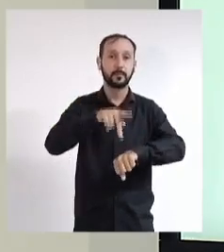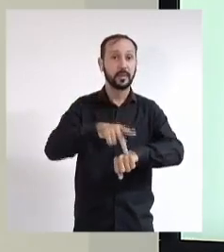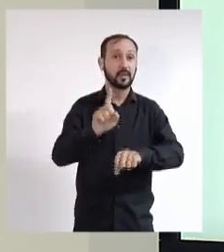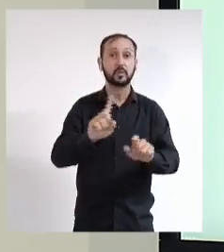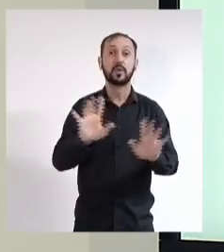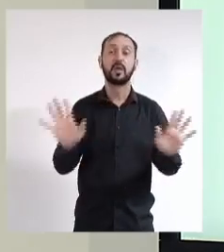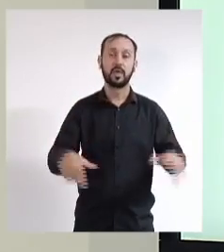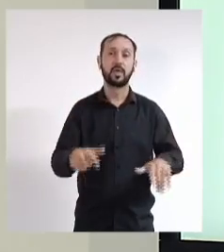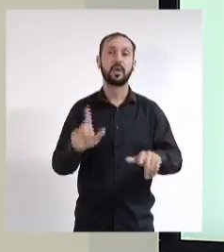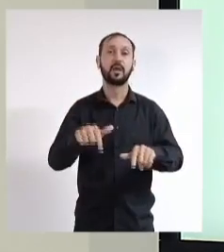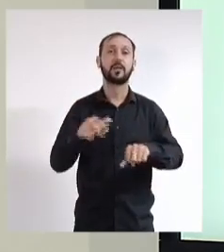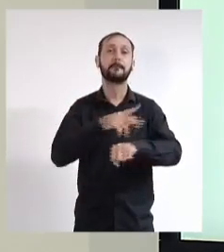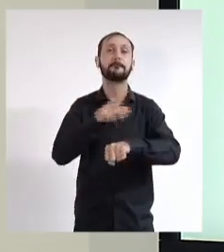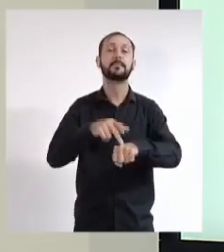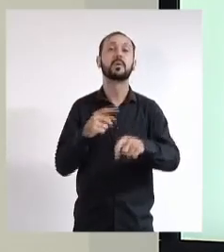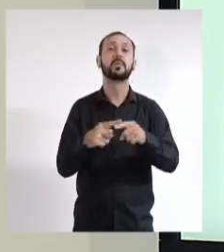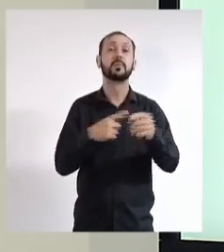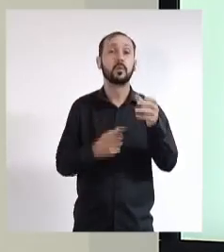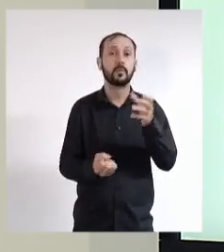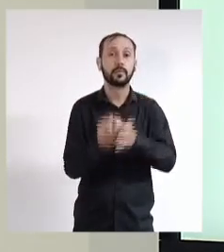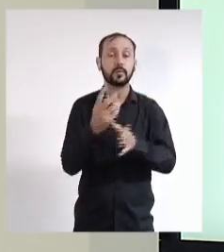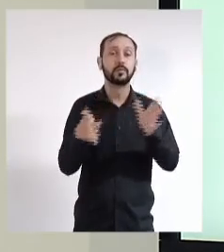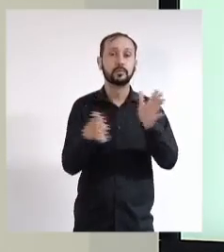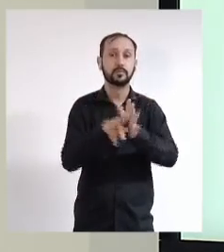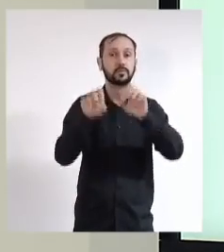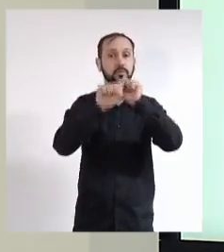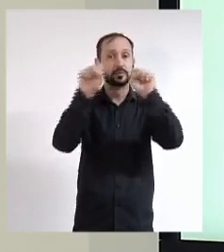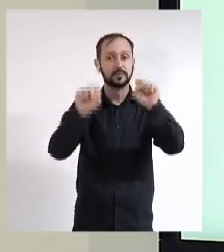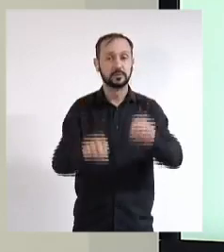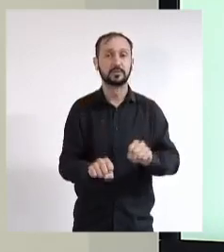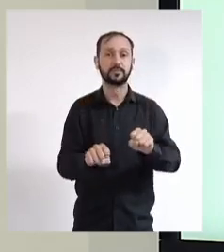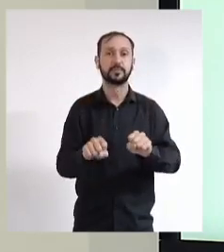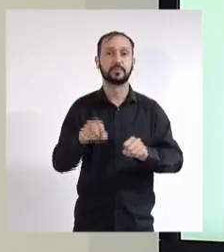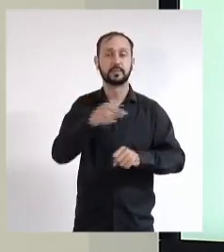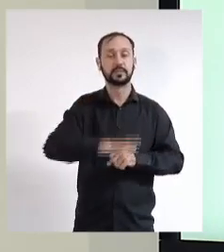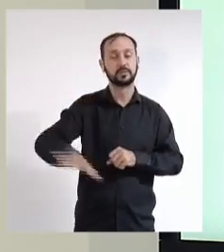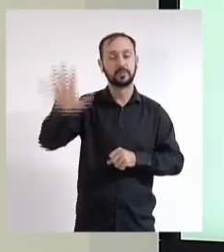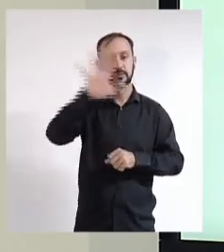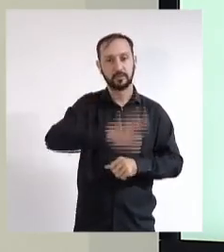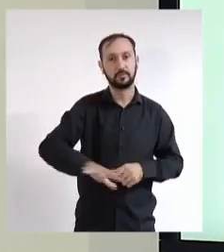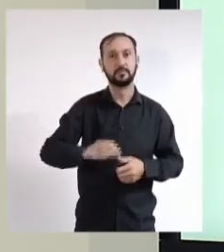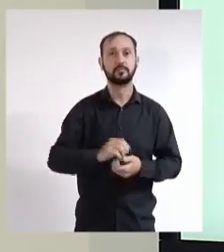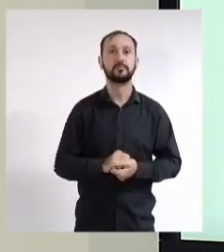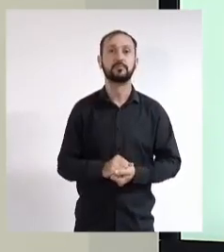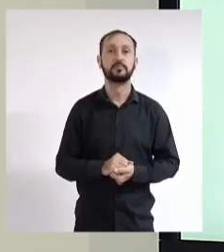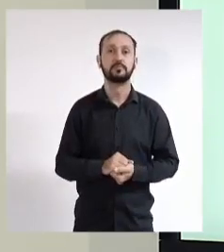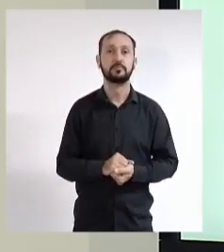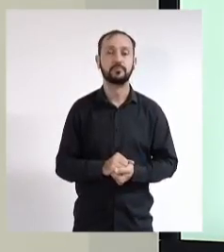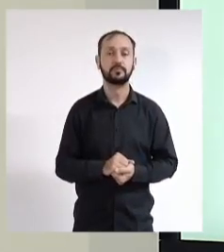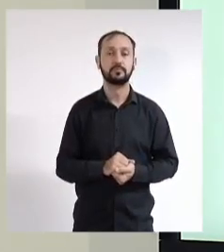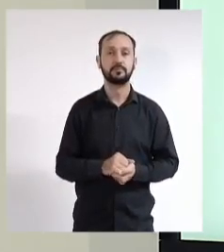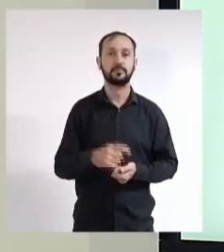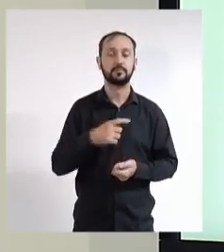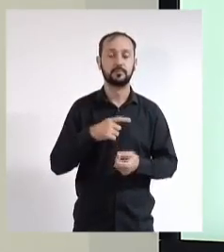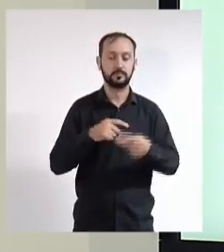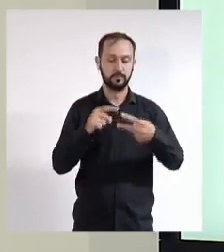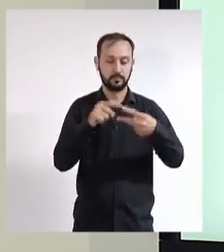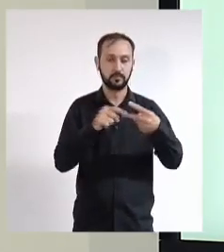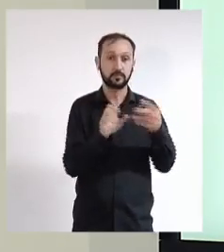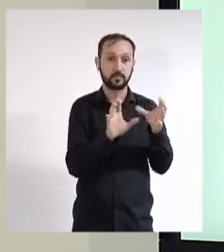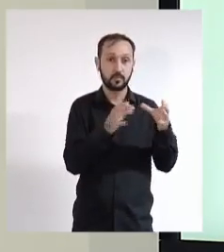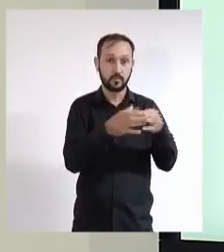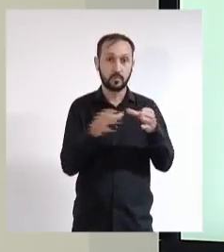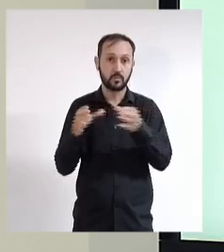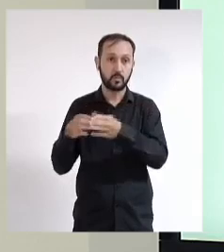parque e da onde que surgiu do próprio sistema nacional dos lucky luke ele trata dois grandes grupos de unidades